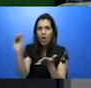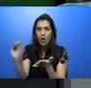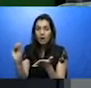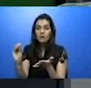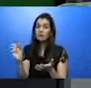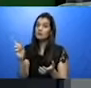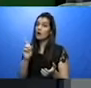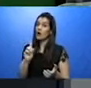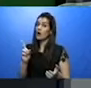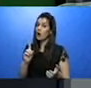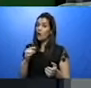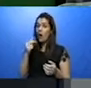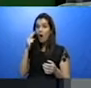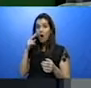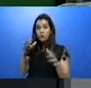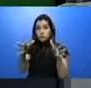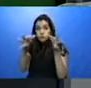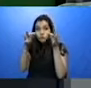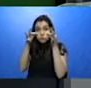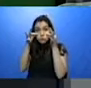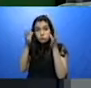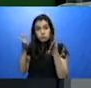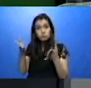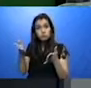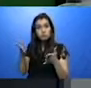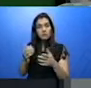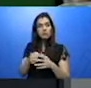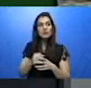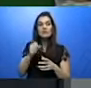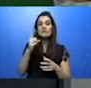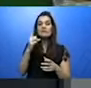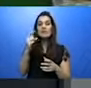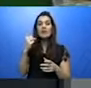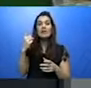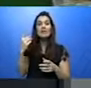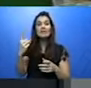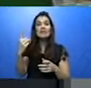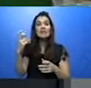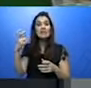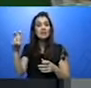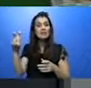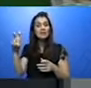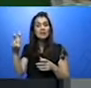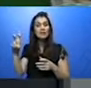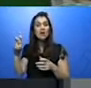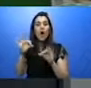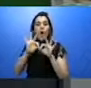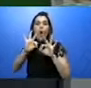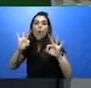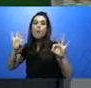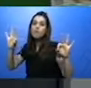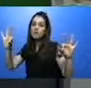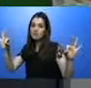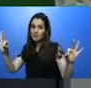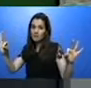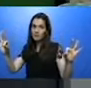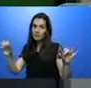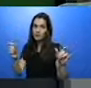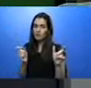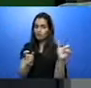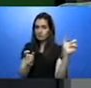Olha, 115 centímetros é medida de comprimento. Então, correto é colocar aqui, tudo